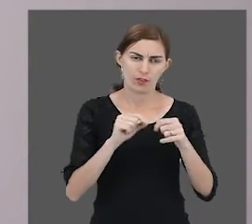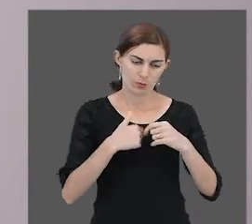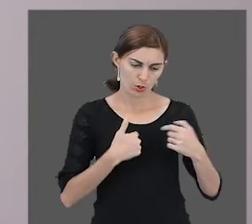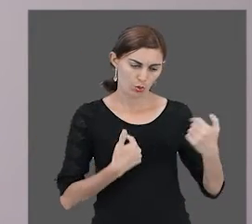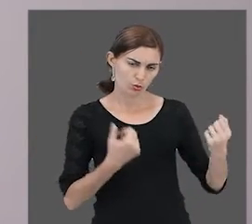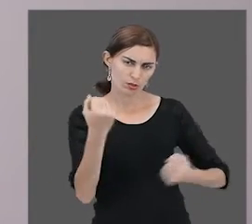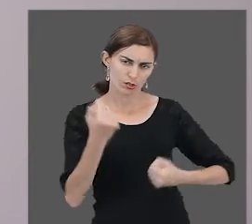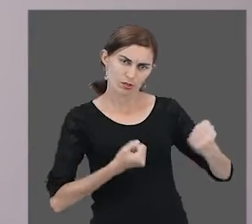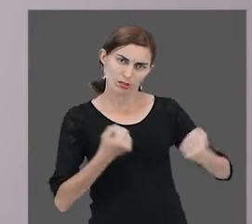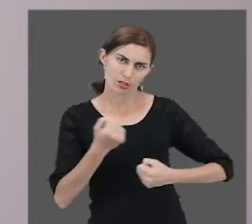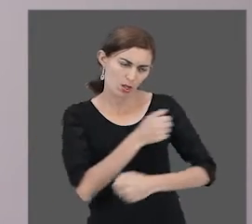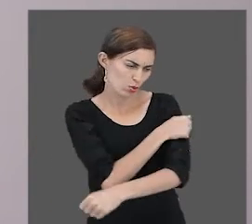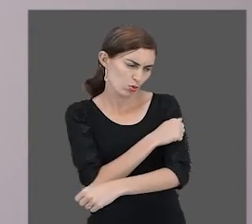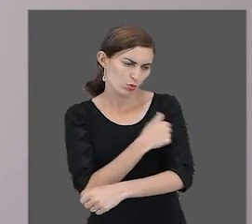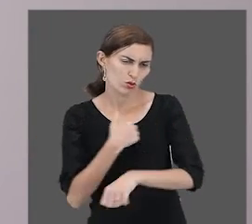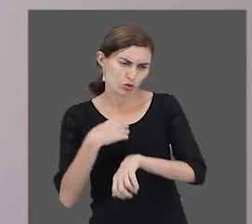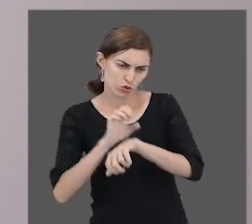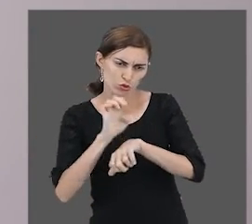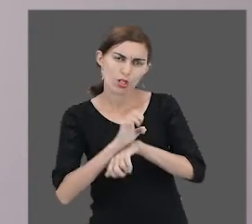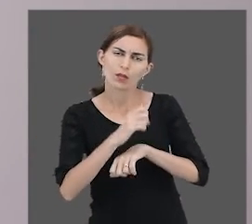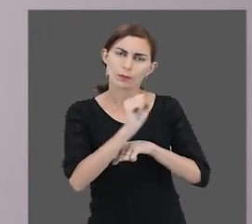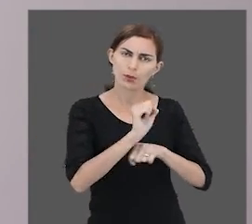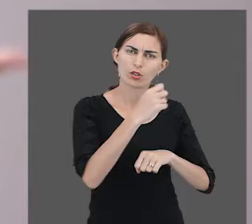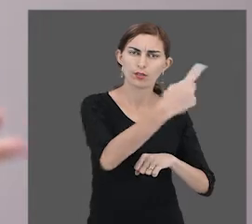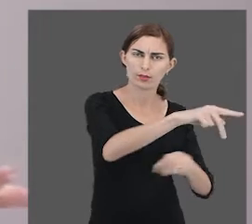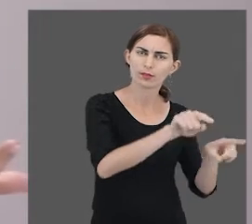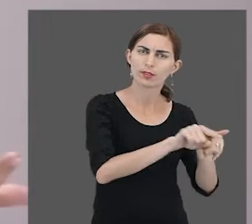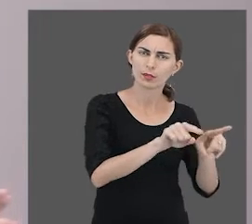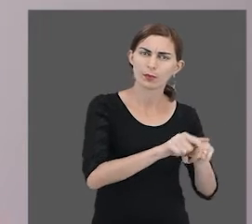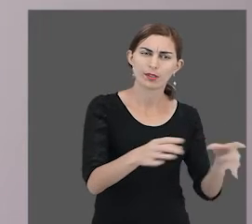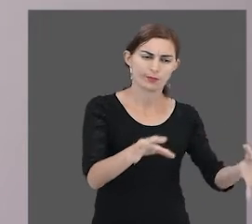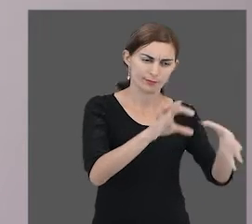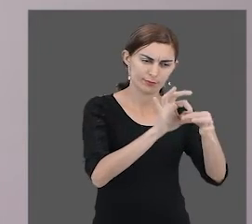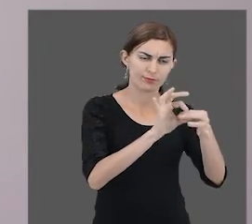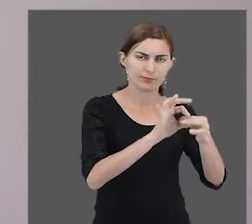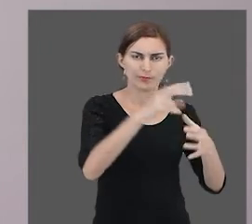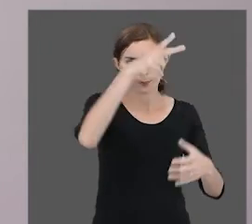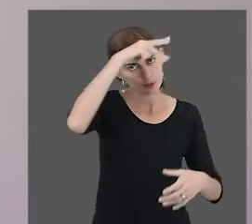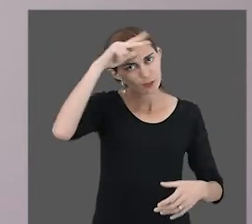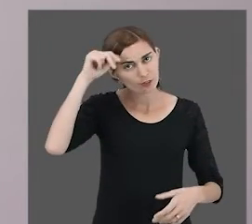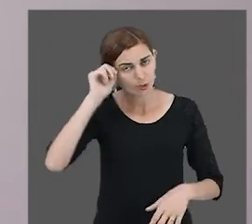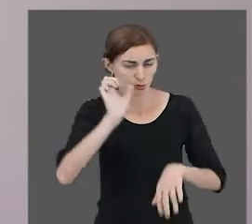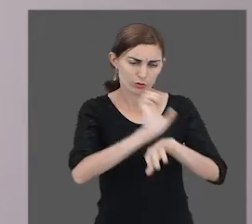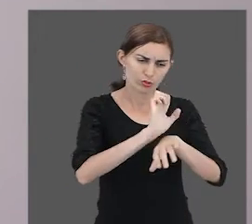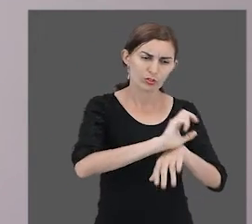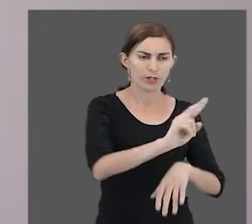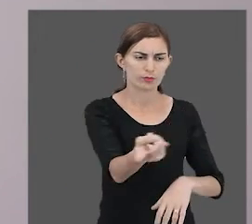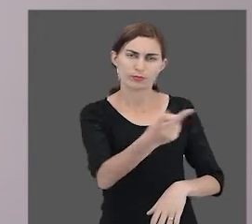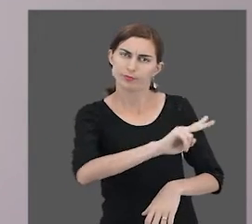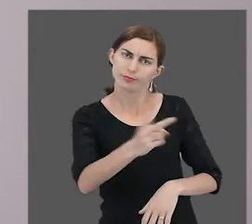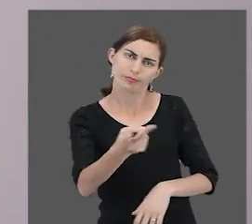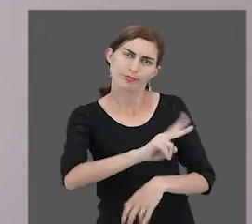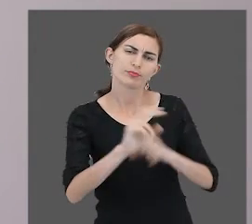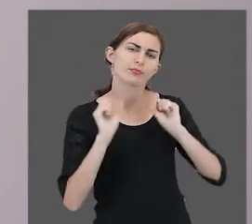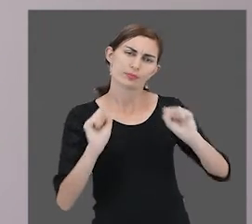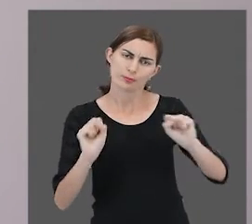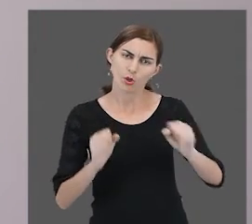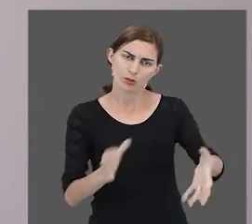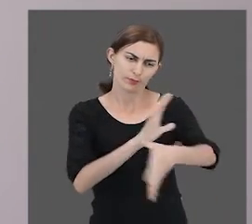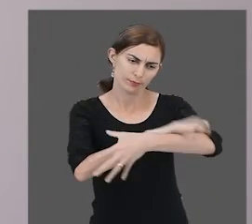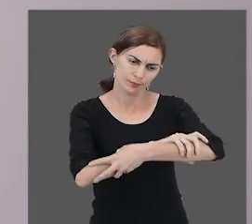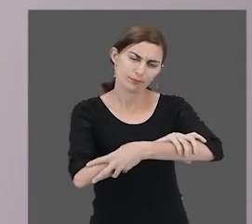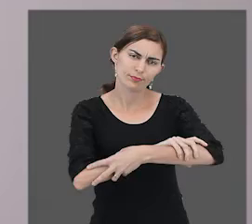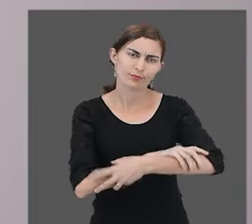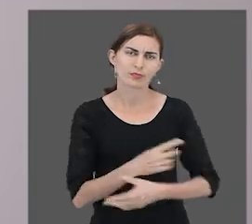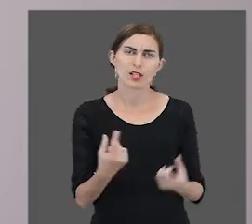meu transporte, o transporte dos meus alunos da rede estadual e dos alunos dele da rede municipal, que é um convênio, uma parceria para tornar,